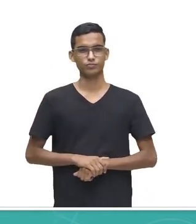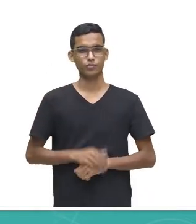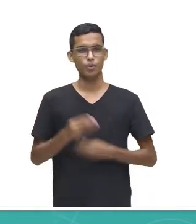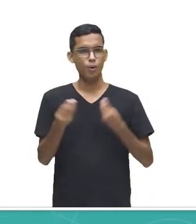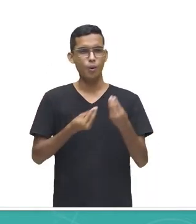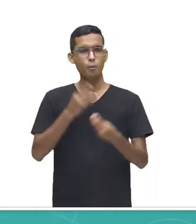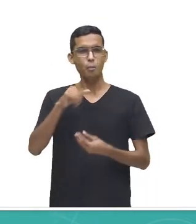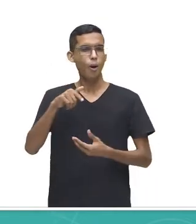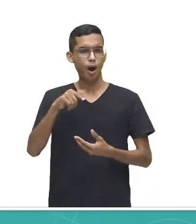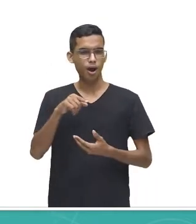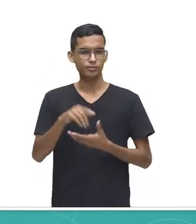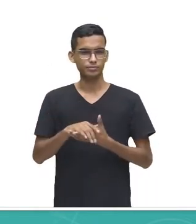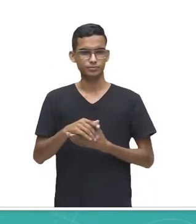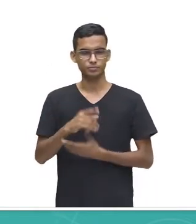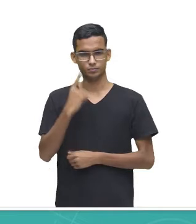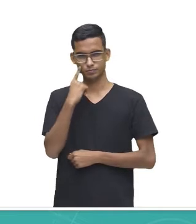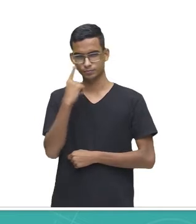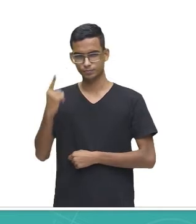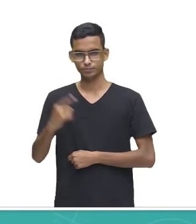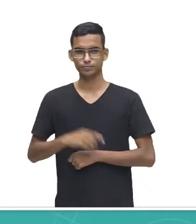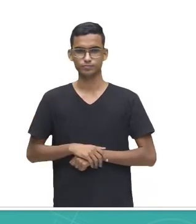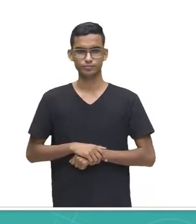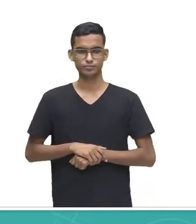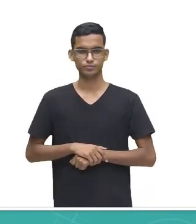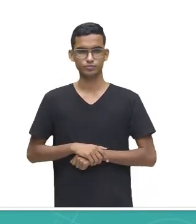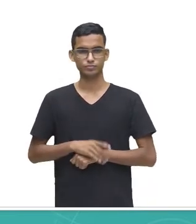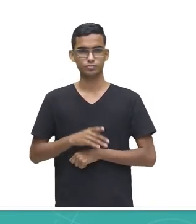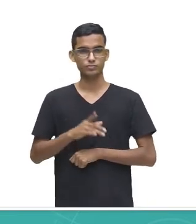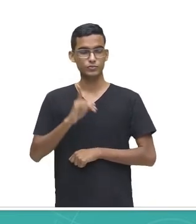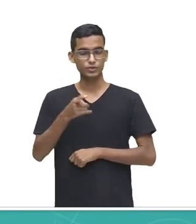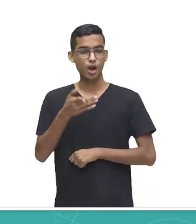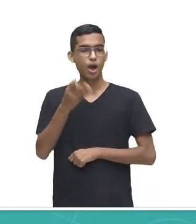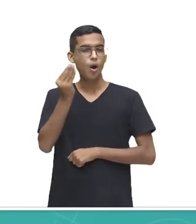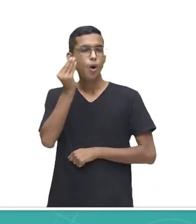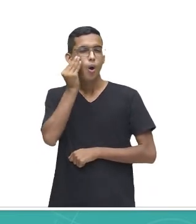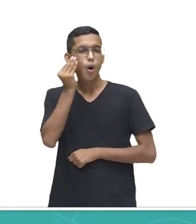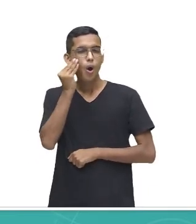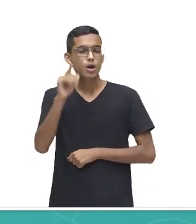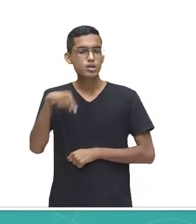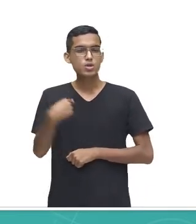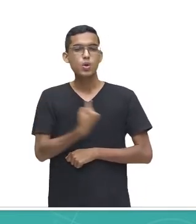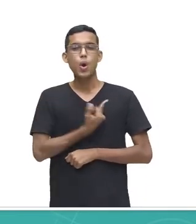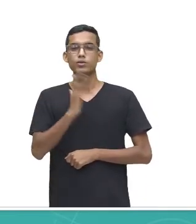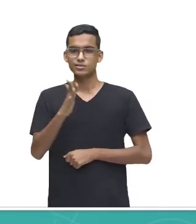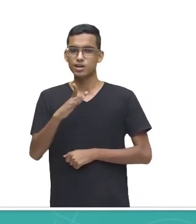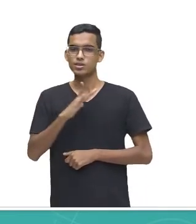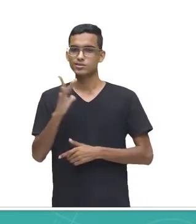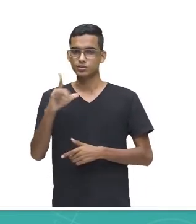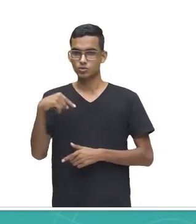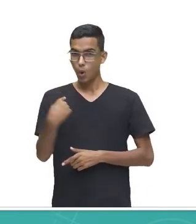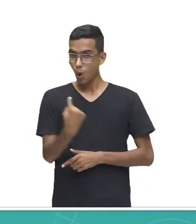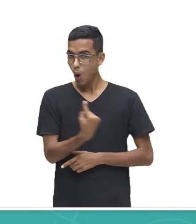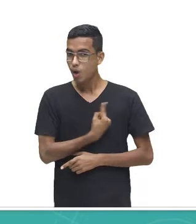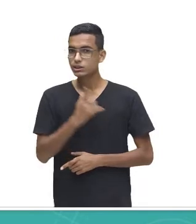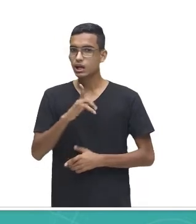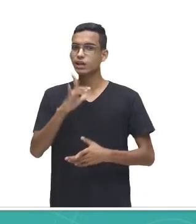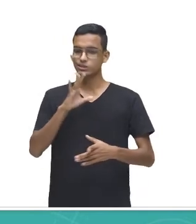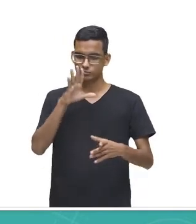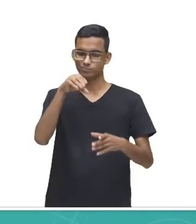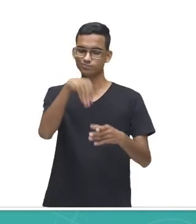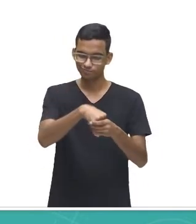apresenta. Haja vista que nós estamos inseridos numa sociedade,